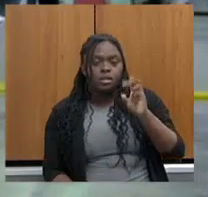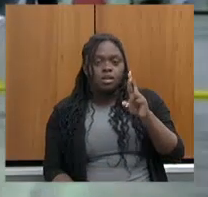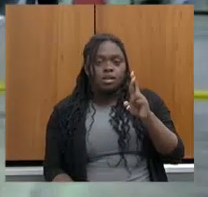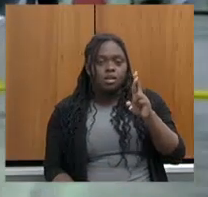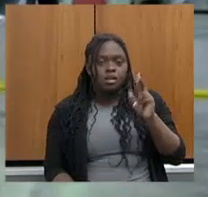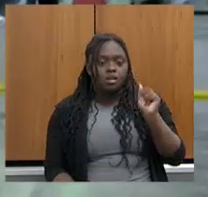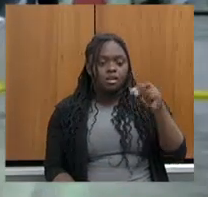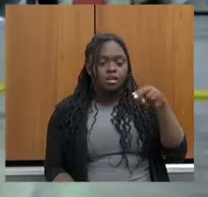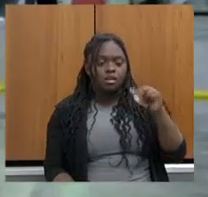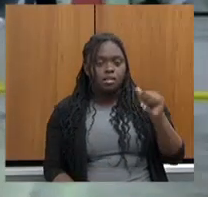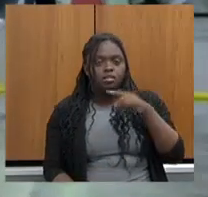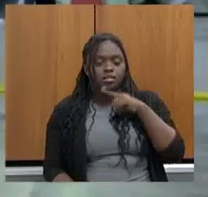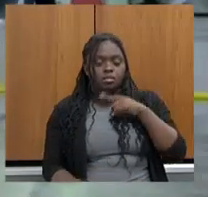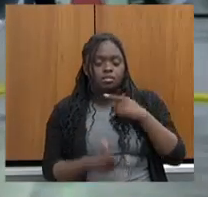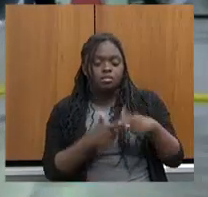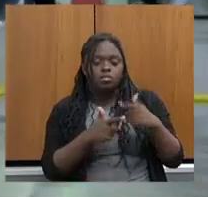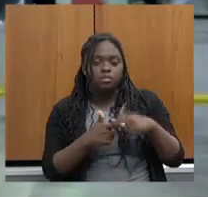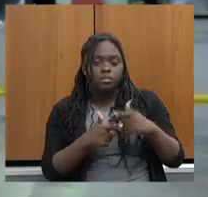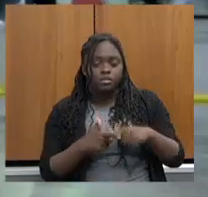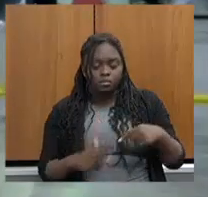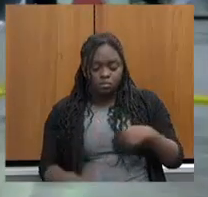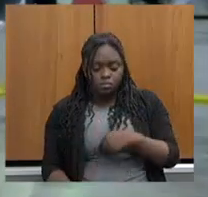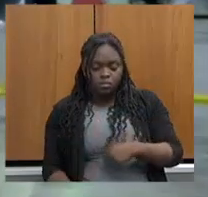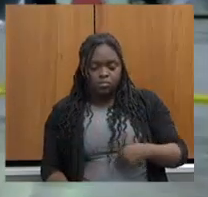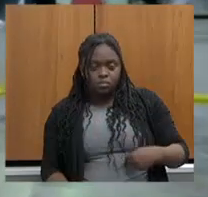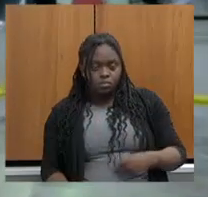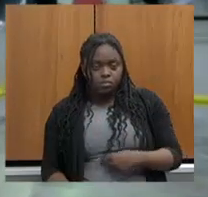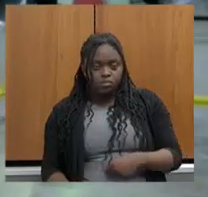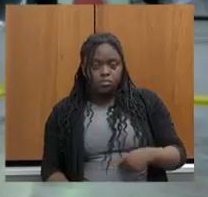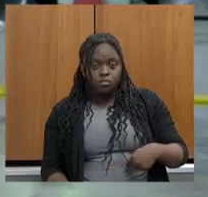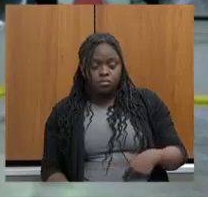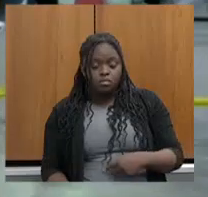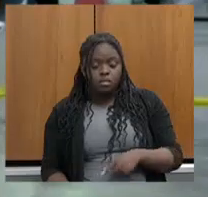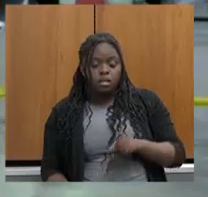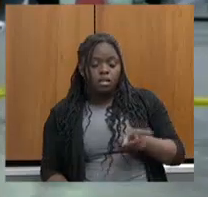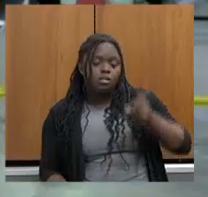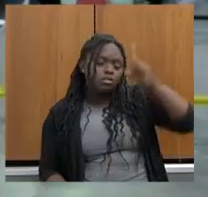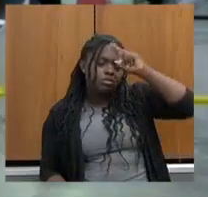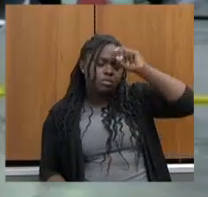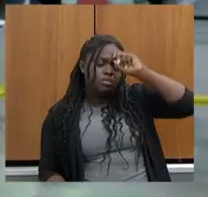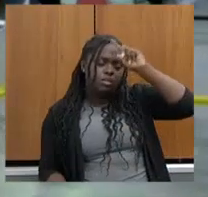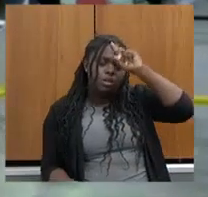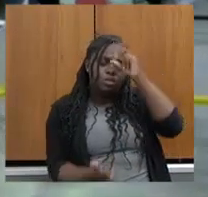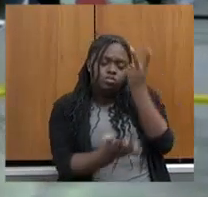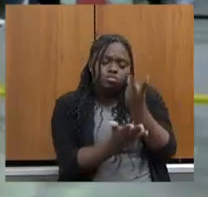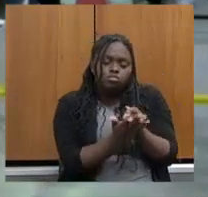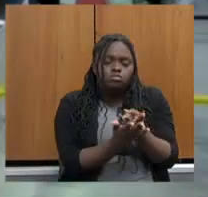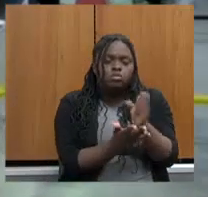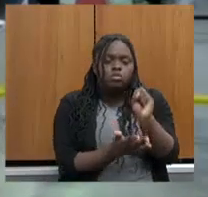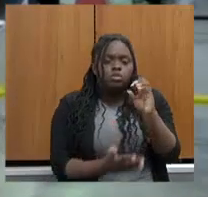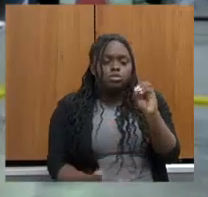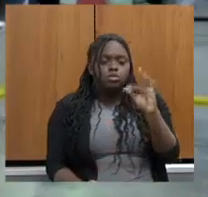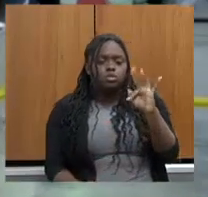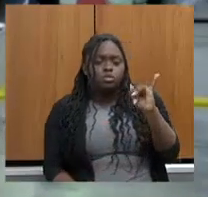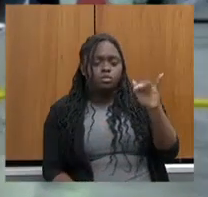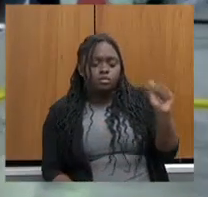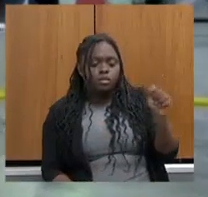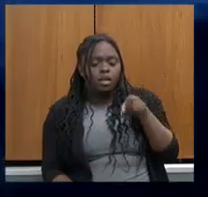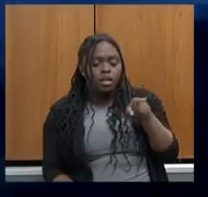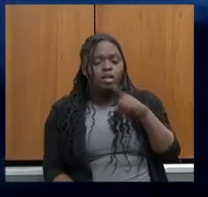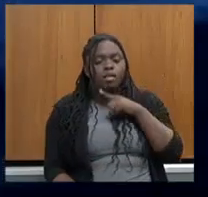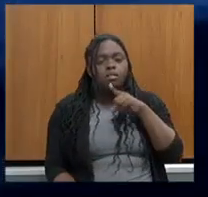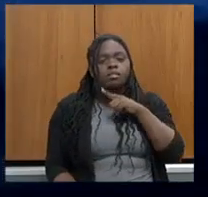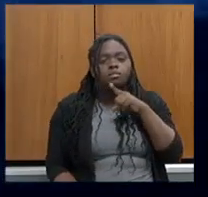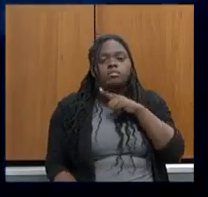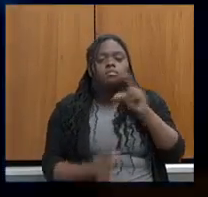congênito na formação do intestino ela estava internada no Hospital Sofia Feldman onde havia